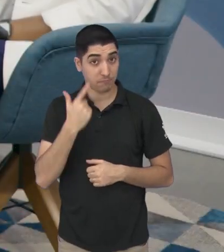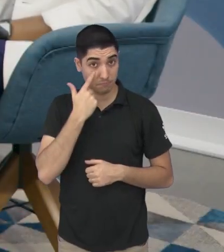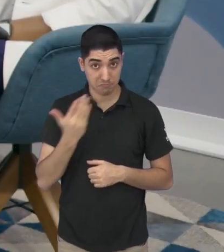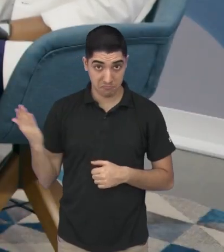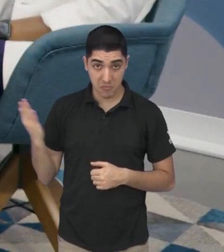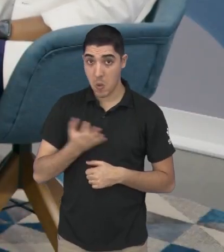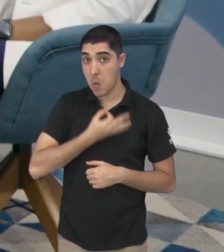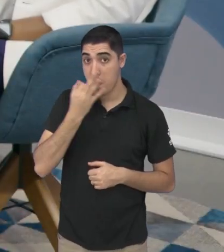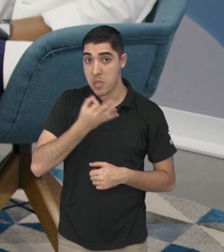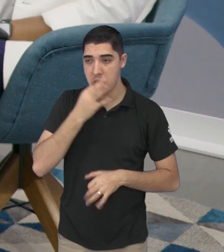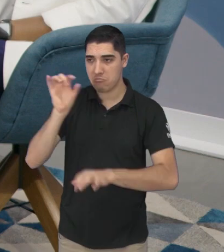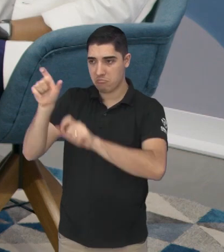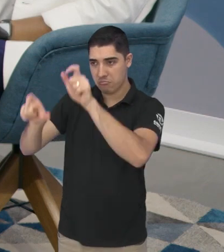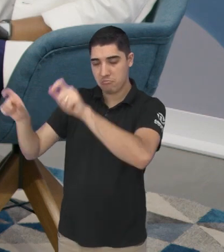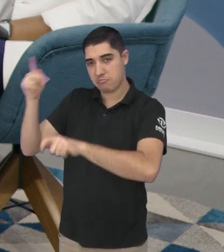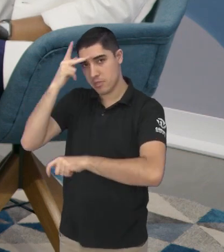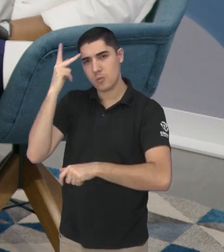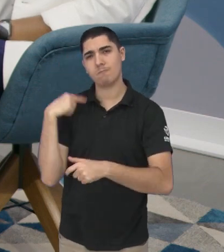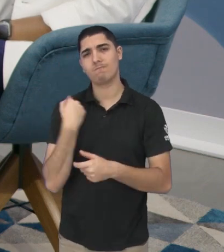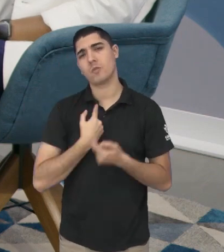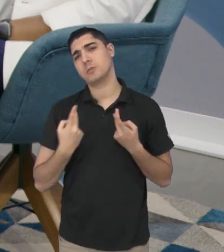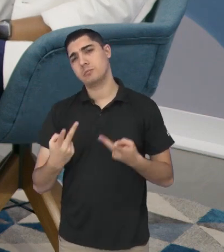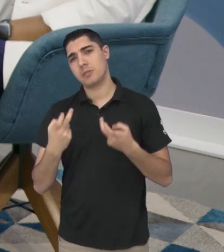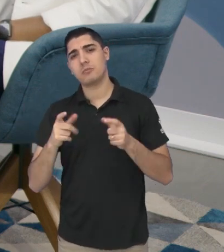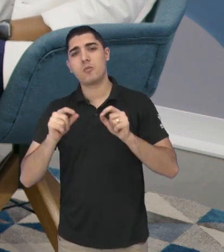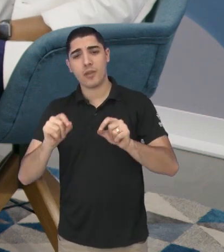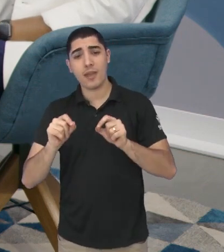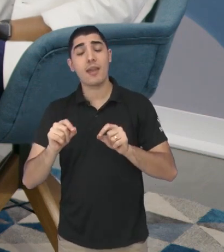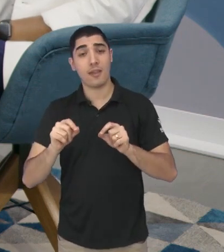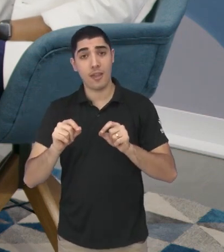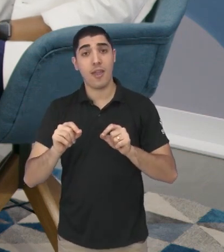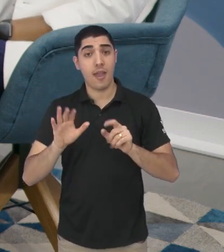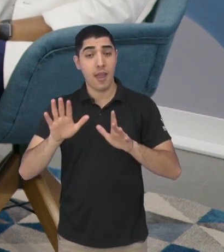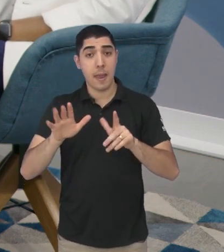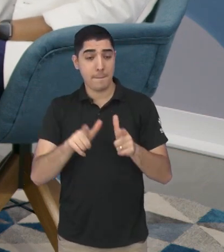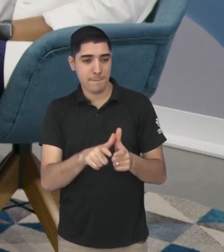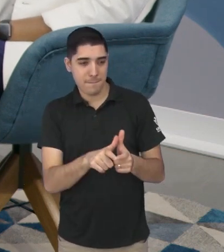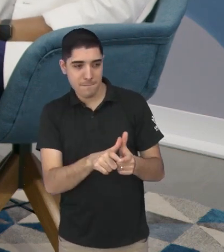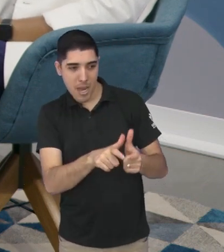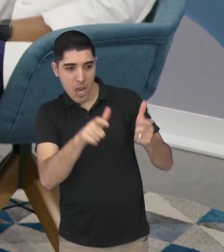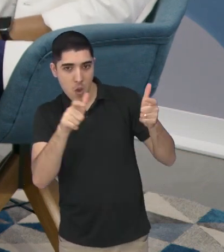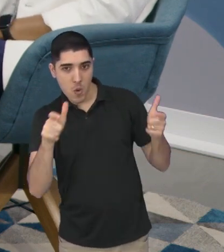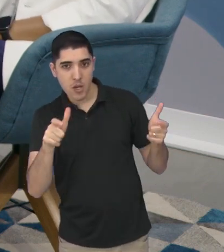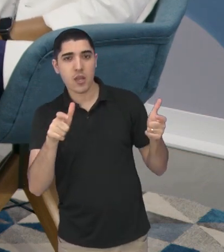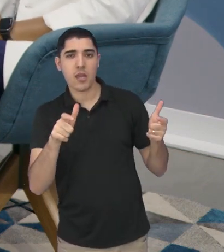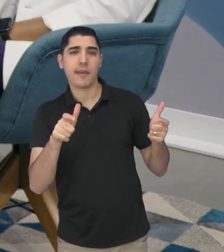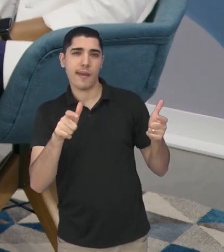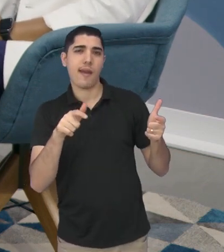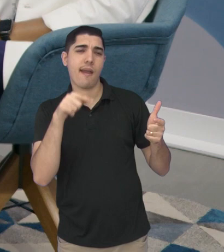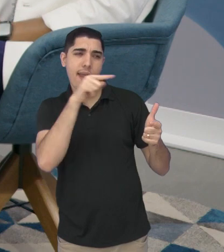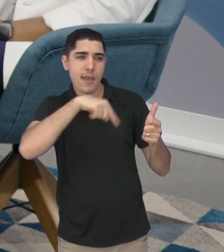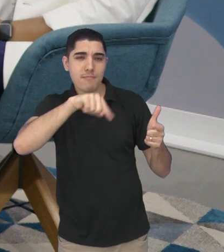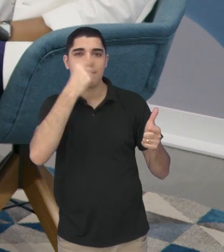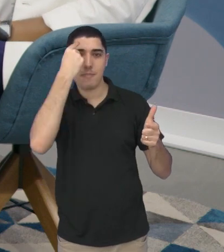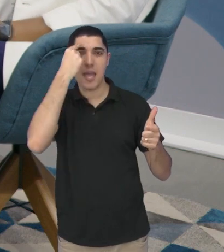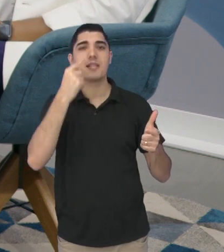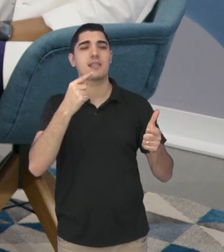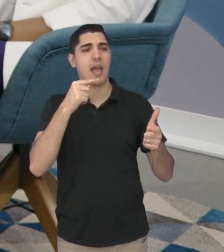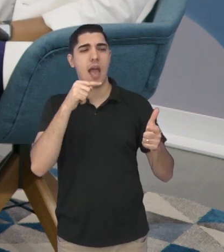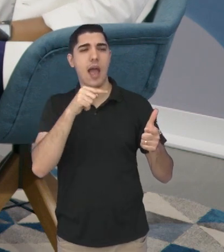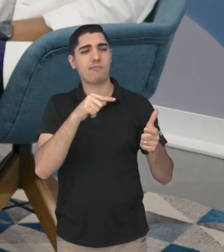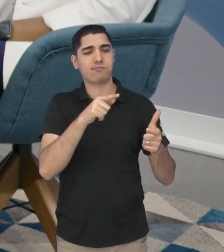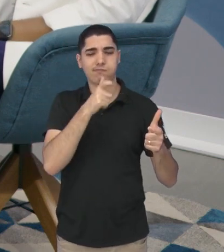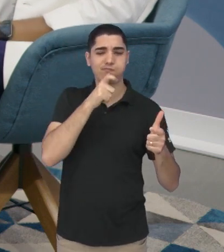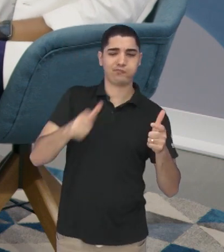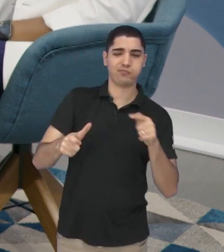de alguns munícipes. A gente percebe, eles dão alguma sugestão, mas a maioria, né, é unanimidade que eles têm uma visão mais